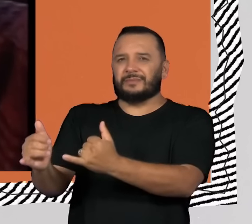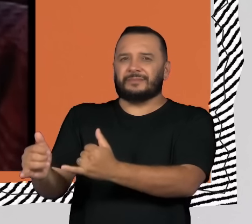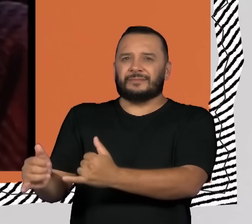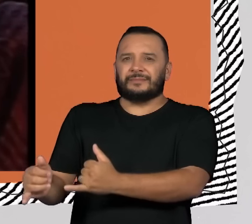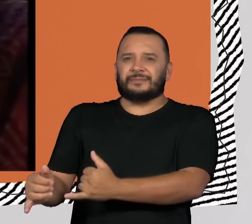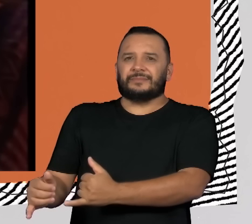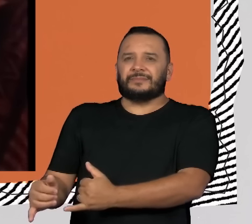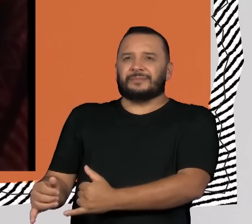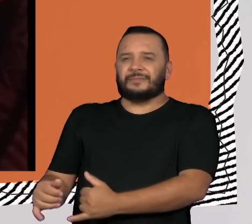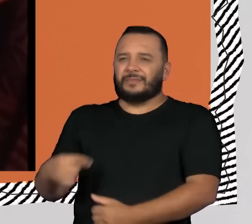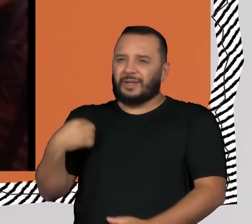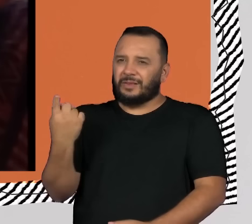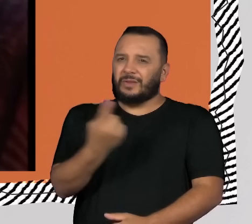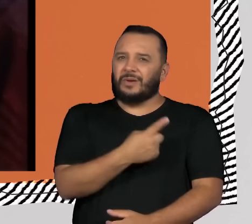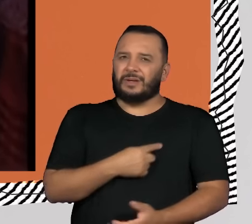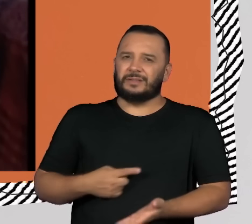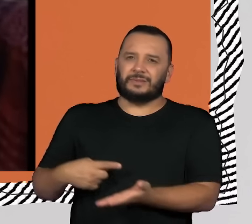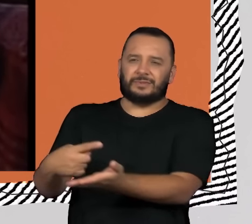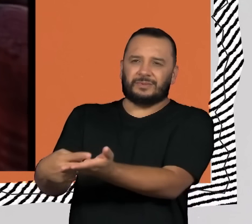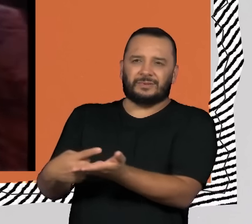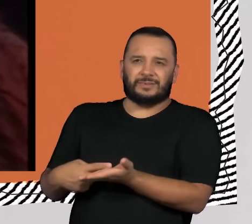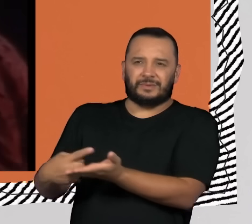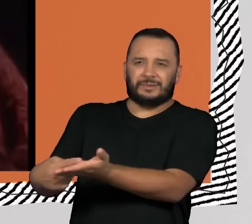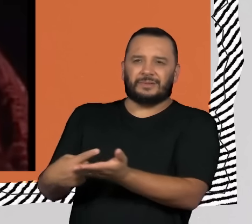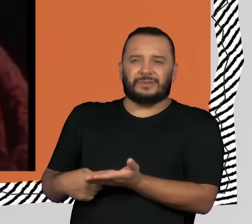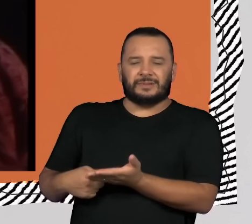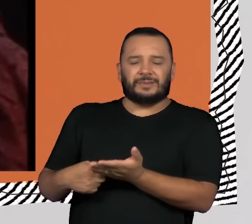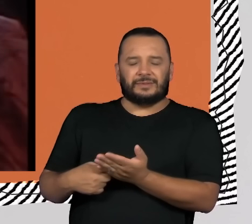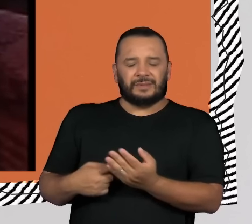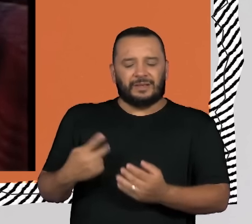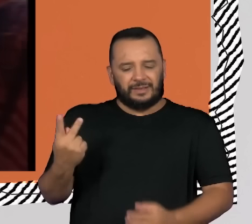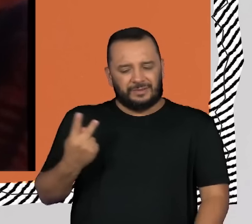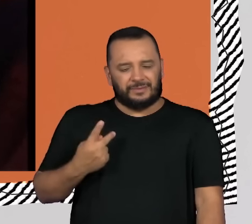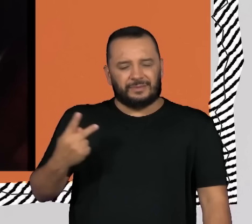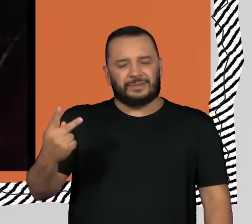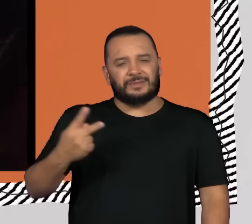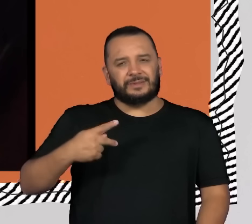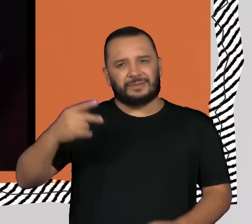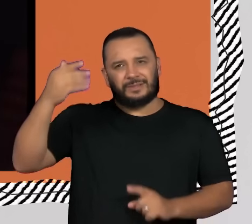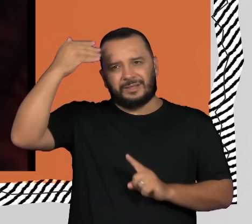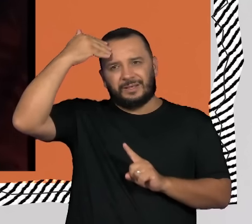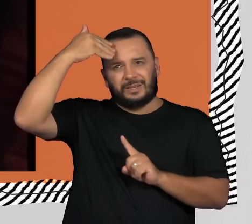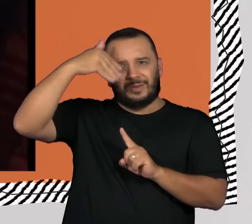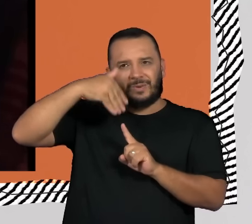Nós somos cúmplices, nós dois somos culpados.